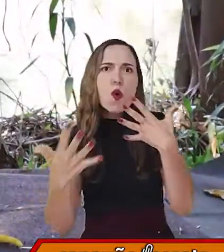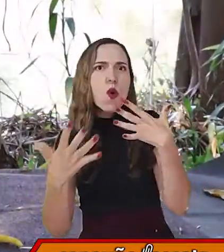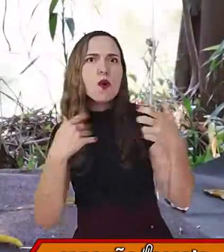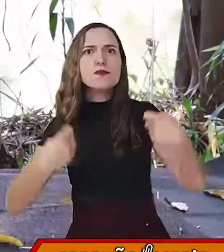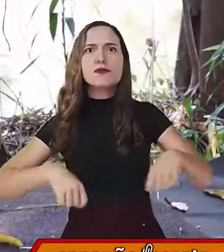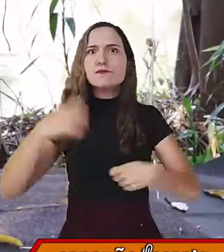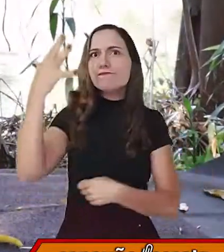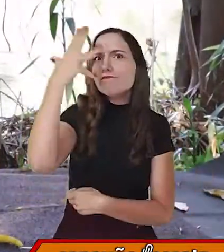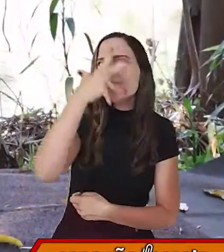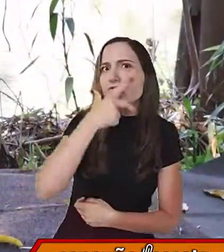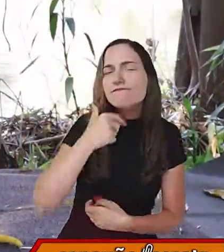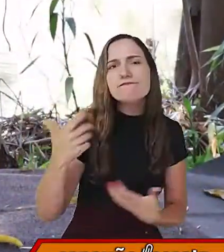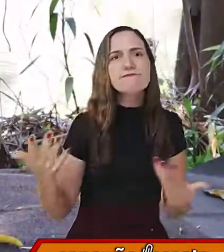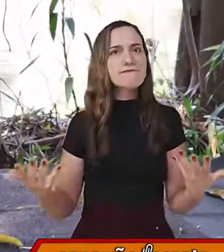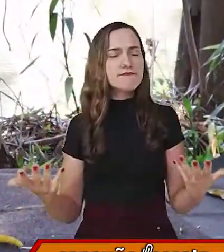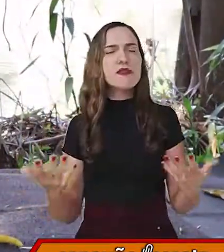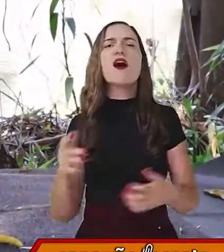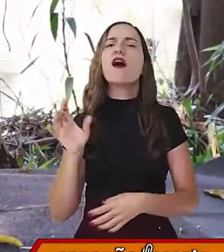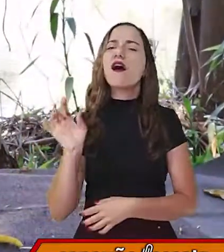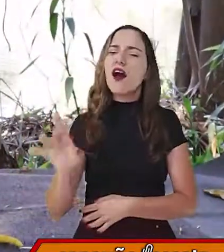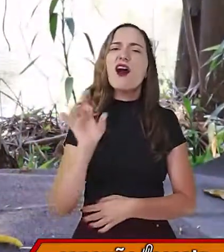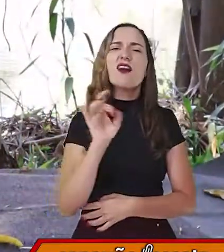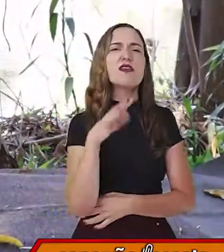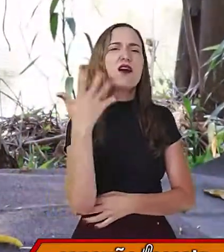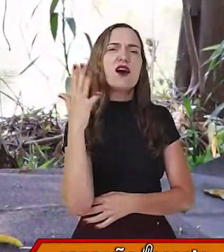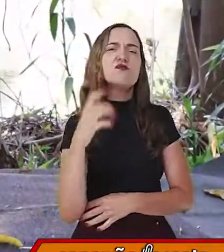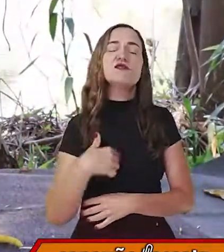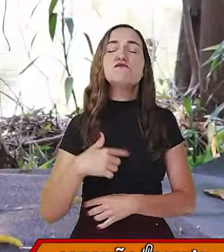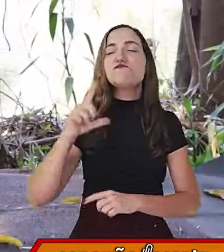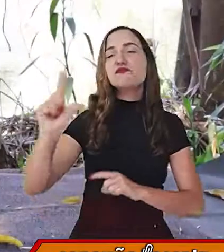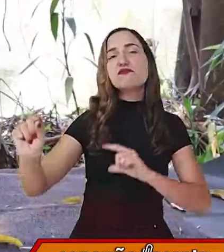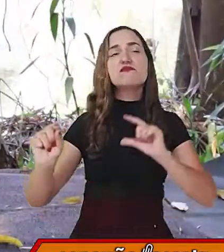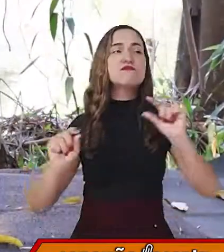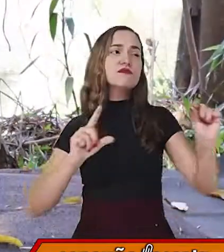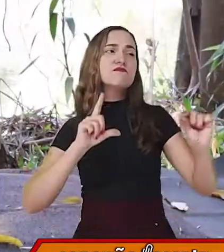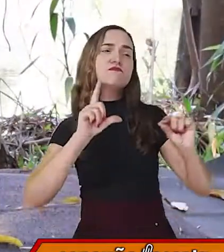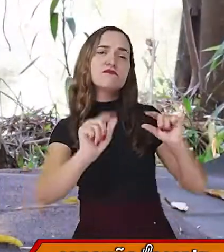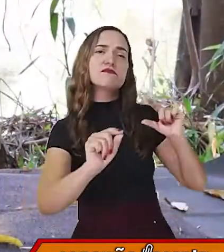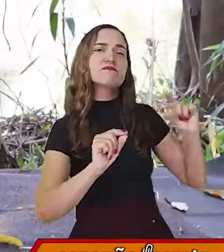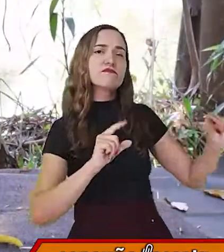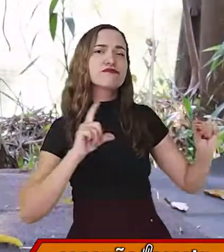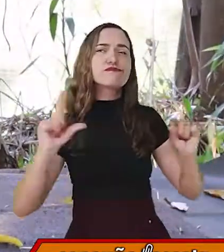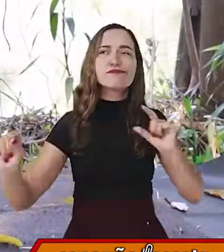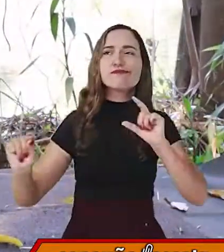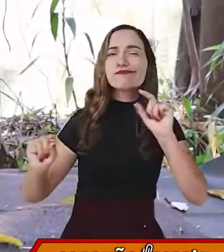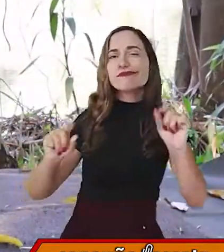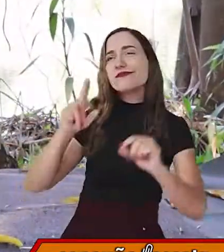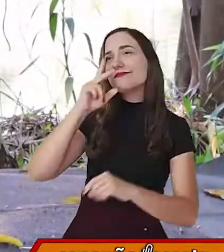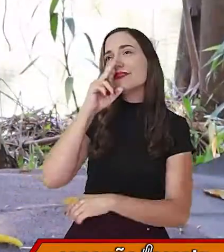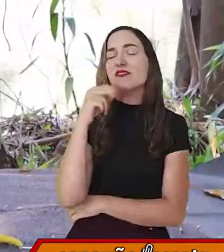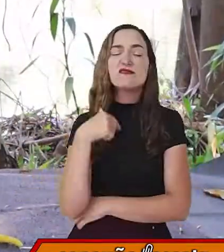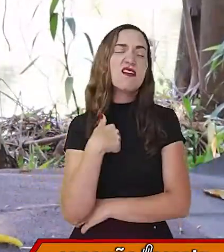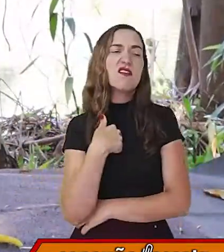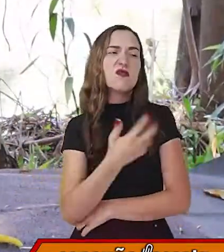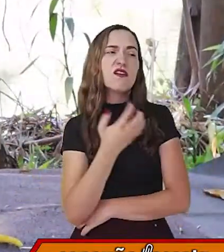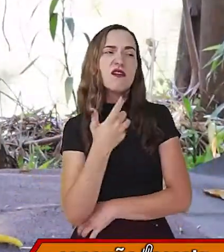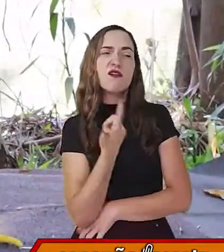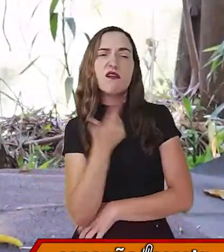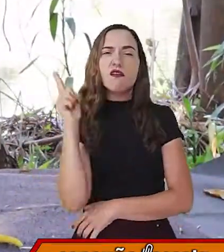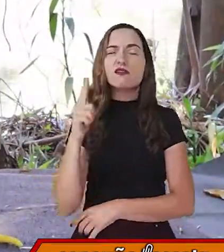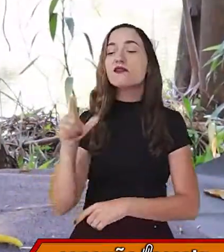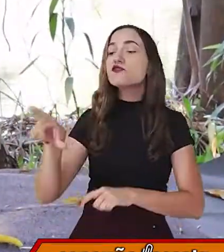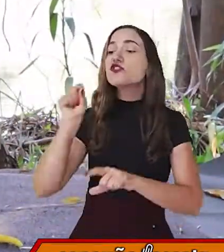de beleza. E cada uma foi indo para o seu cantinho, segurando o seu quadradinho, ficando na estação que